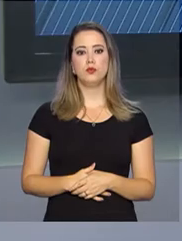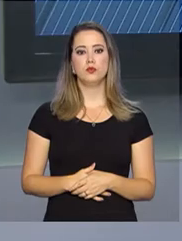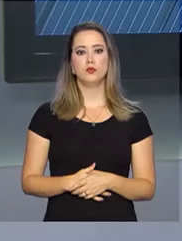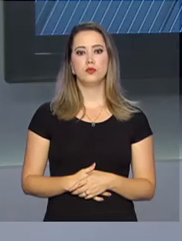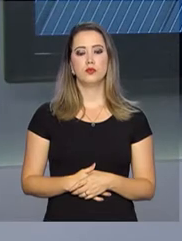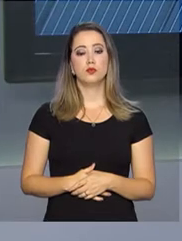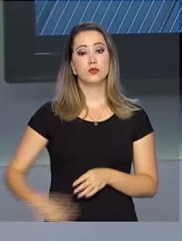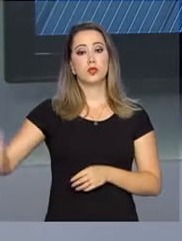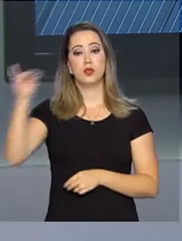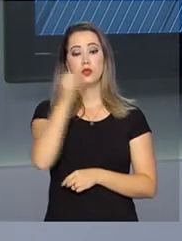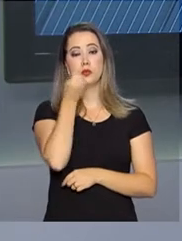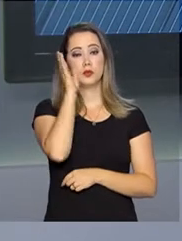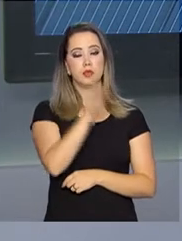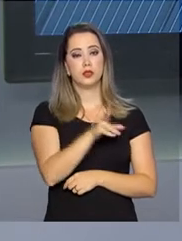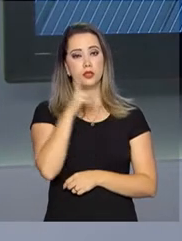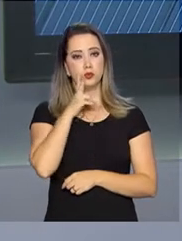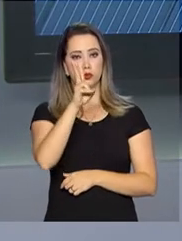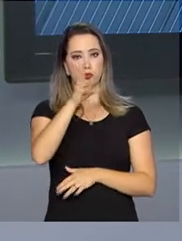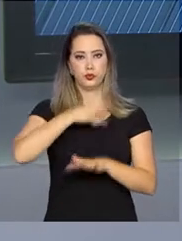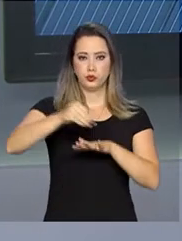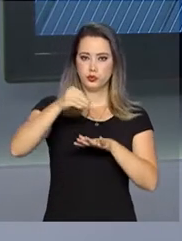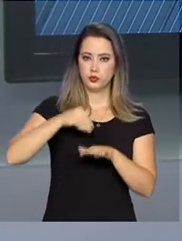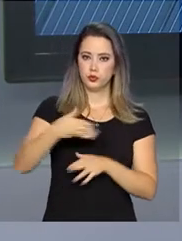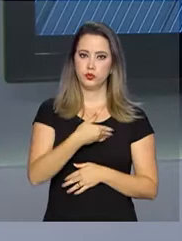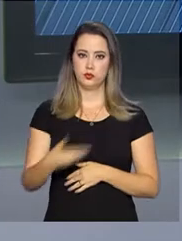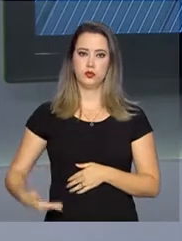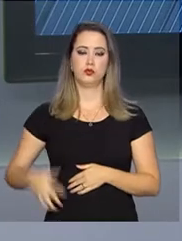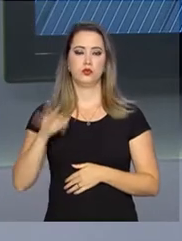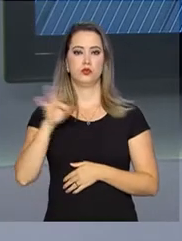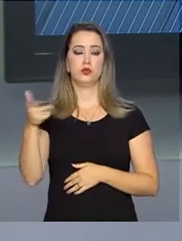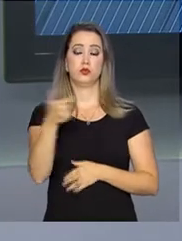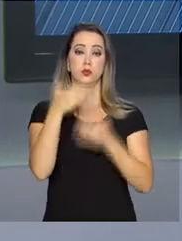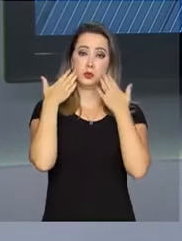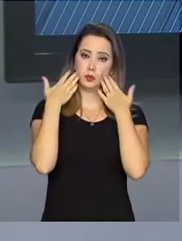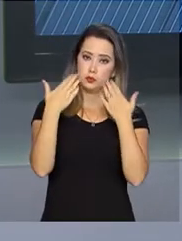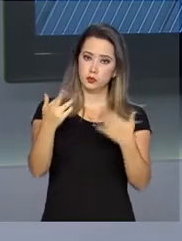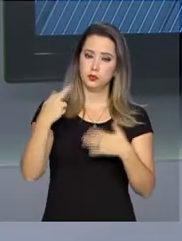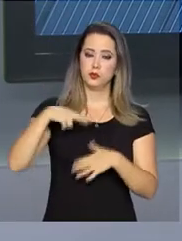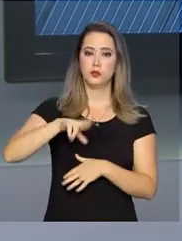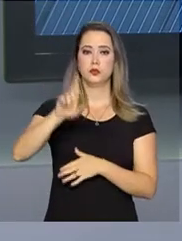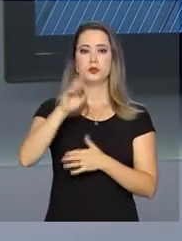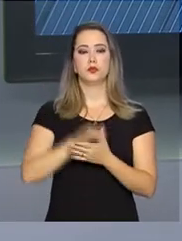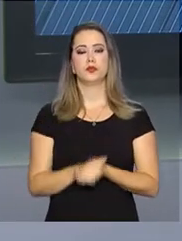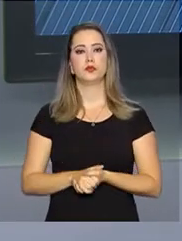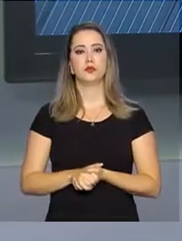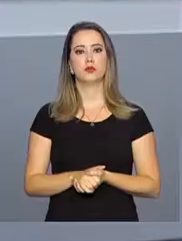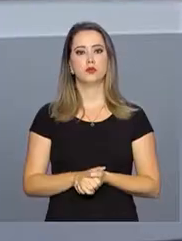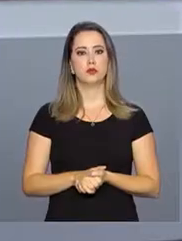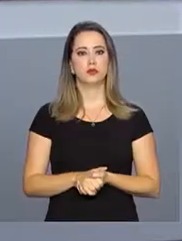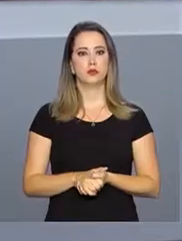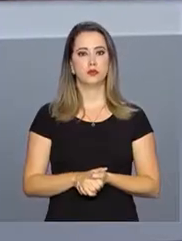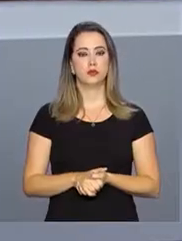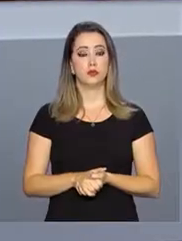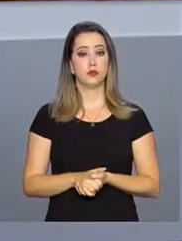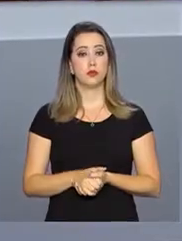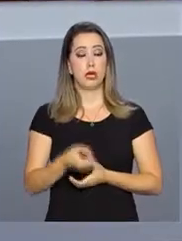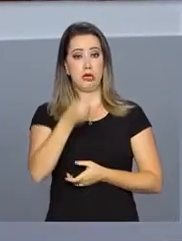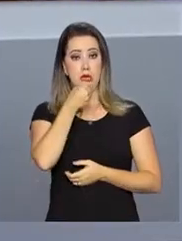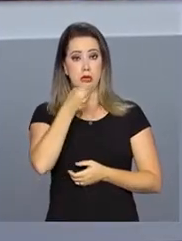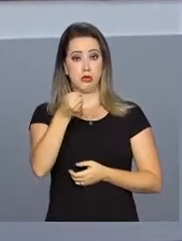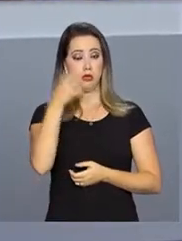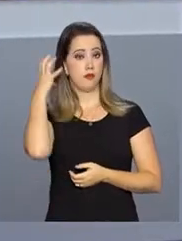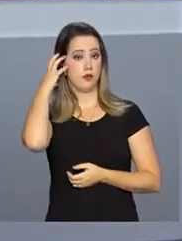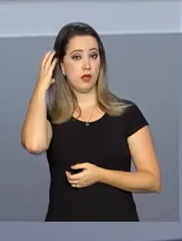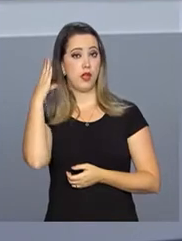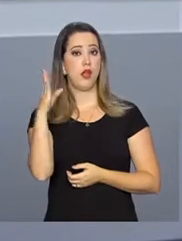olá boa tarde acompanha as notícias do governo federal em mais uma edição do repórter nbr entrevista hoje à